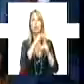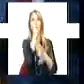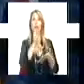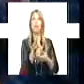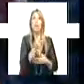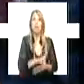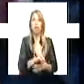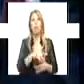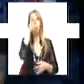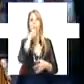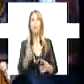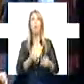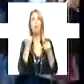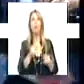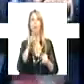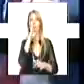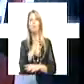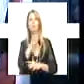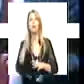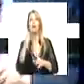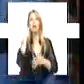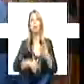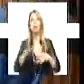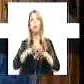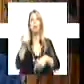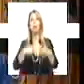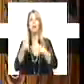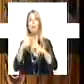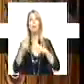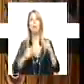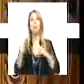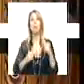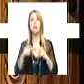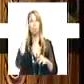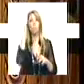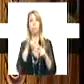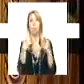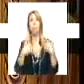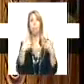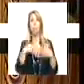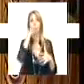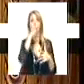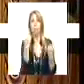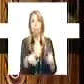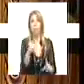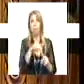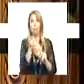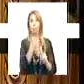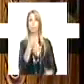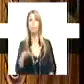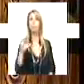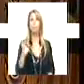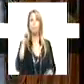capaz de aplicar o imposto sobre as transações financeiras, que estava, aliás, previsto no Orçamento de Estado para 2014,